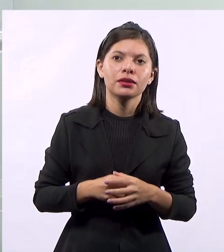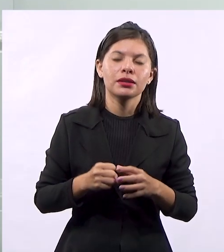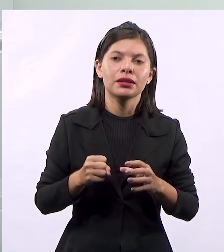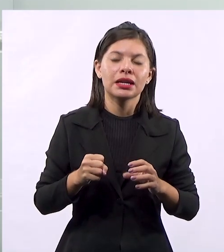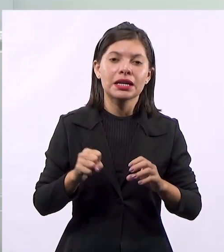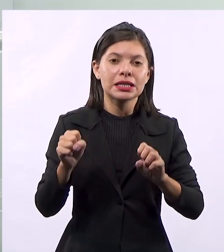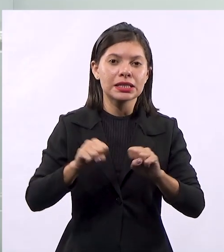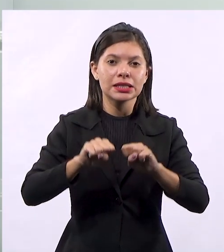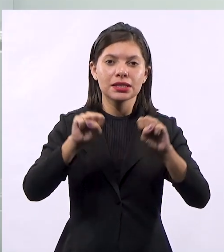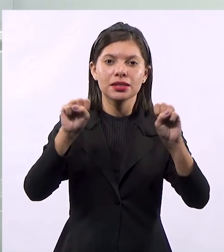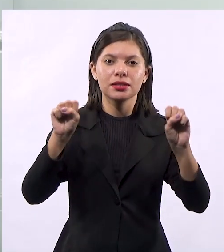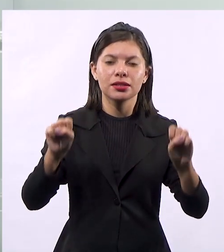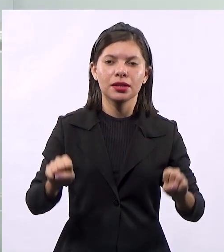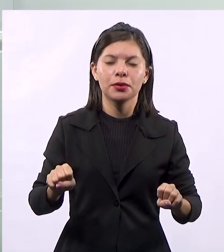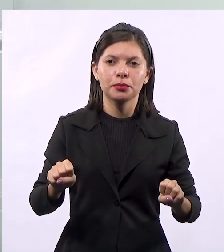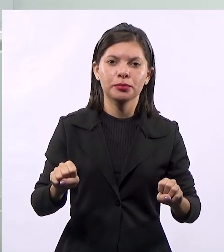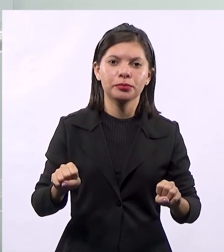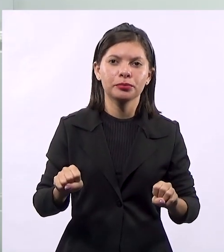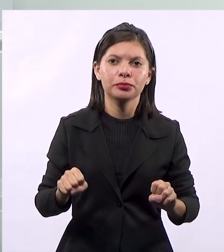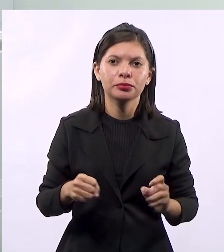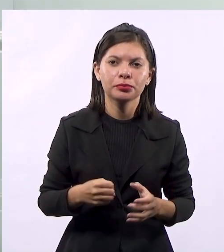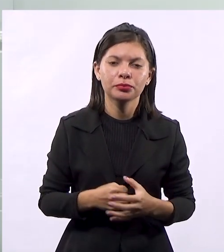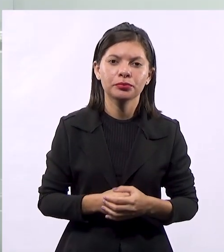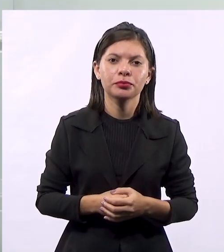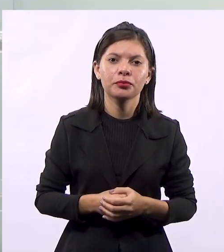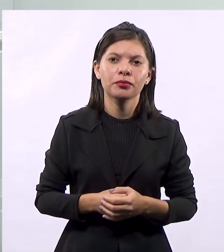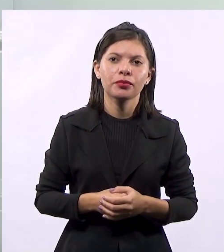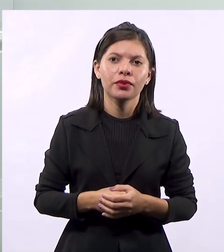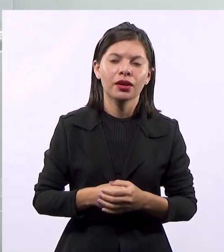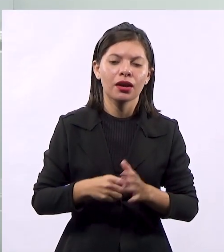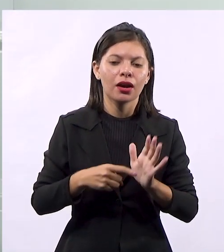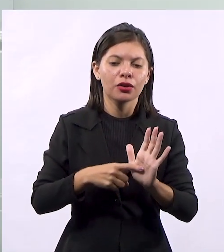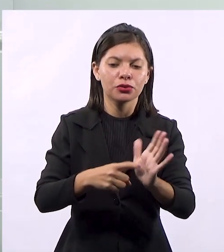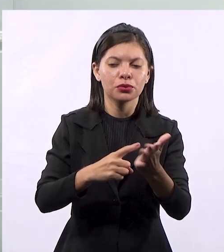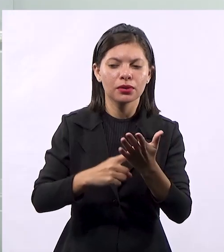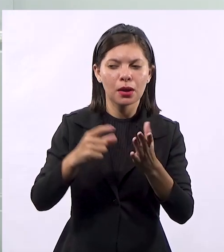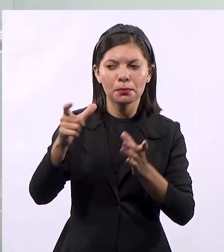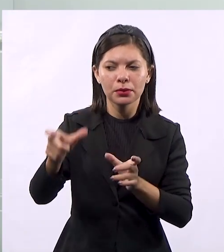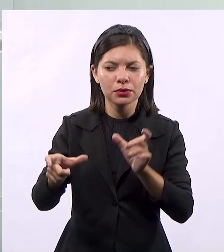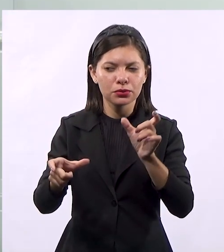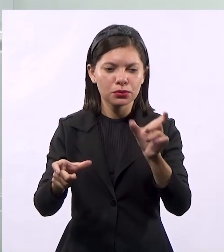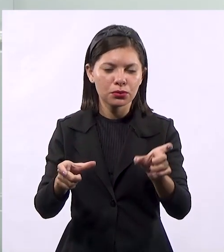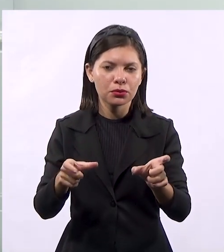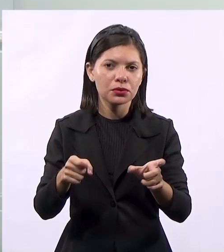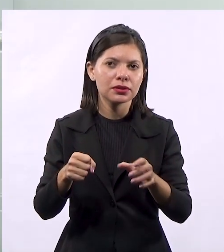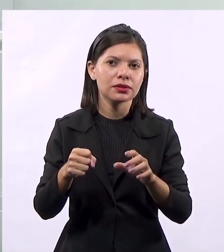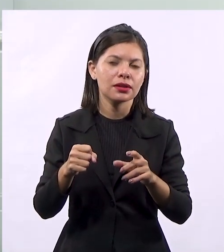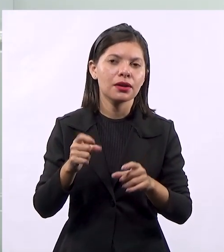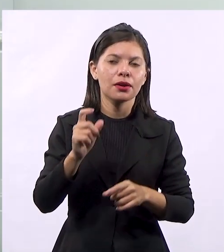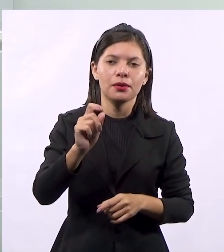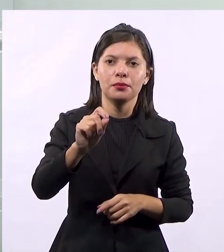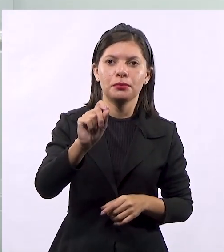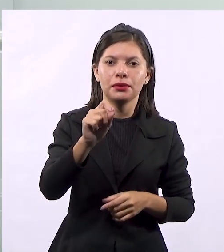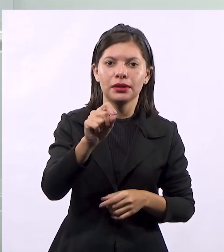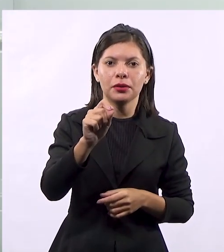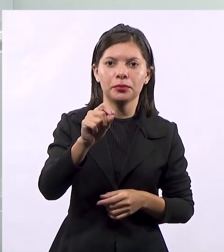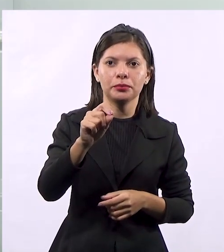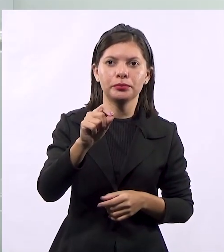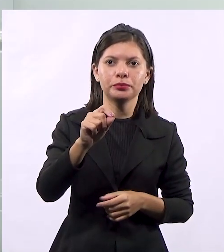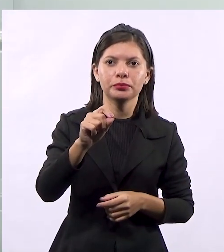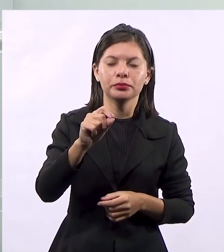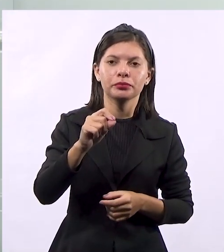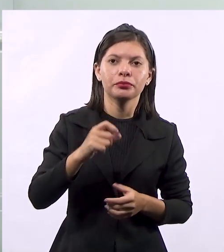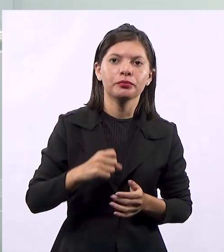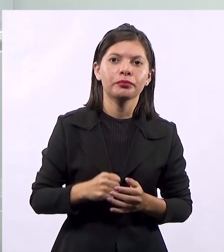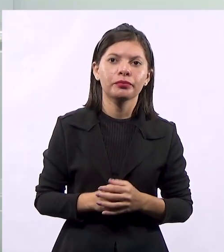sistema educacional tem no seu bojo a qualificação para o trabalho, de modo que a gente vai ver os sistemas,